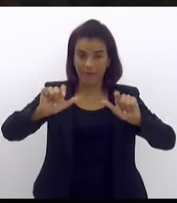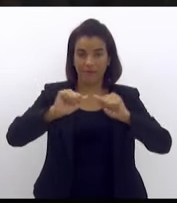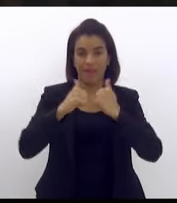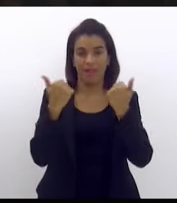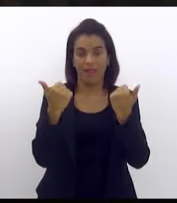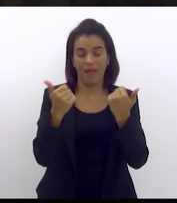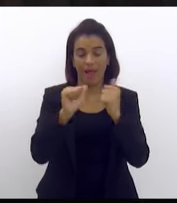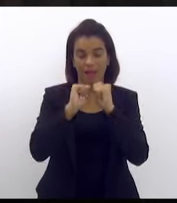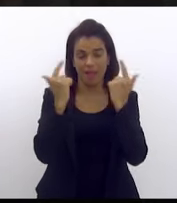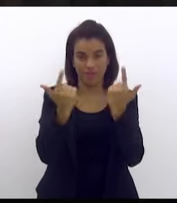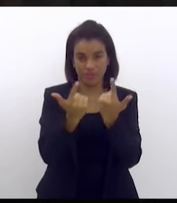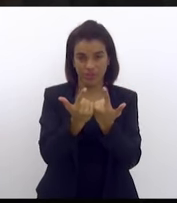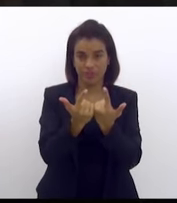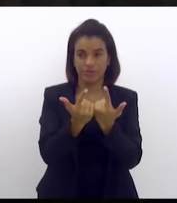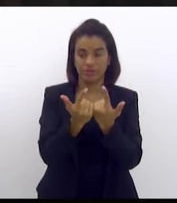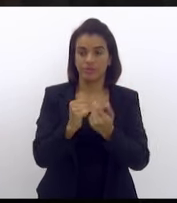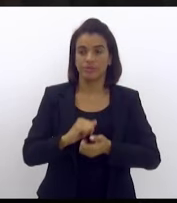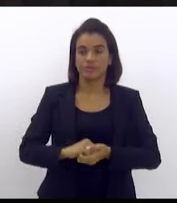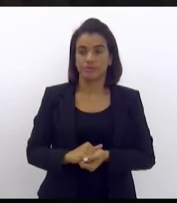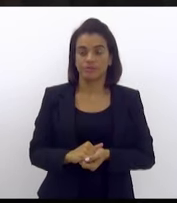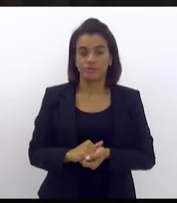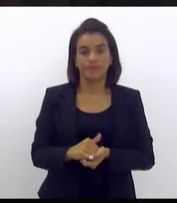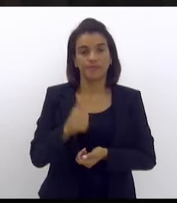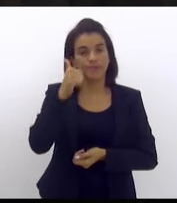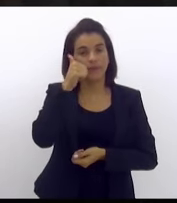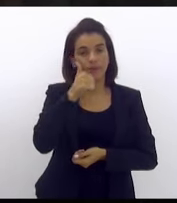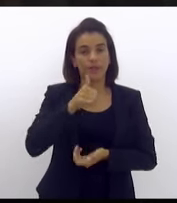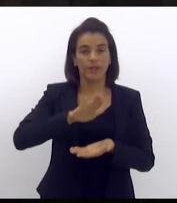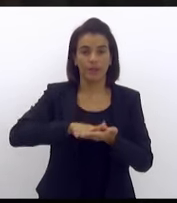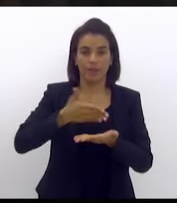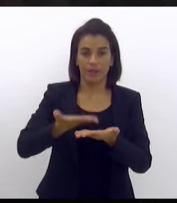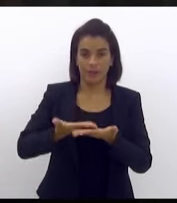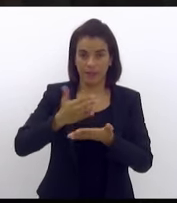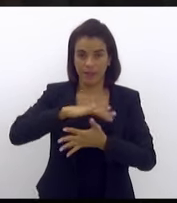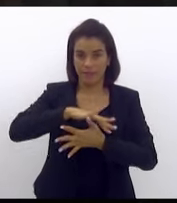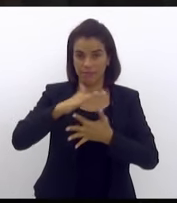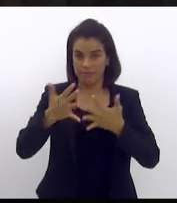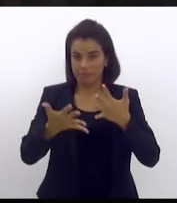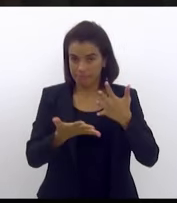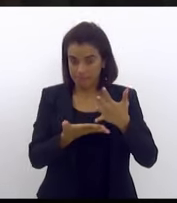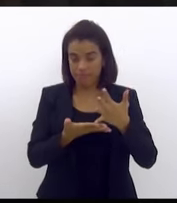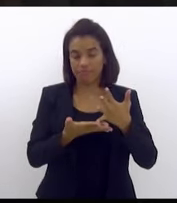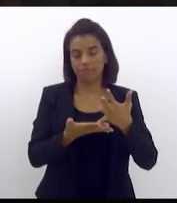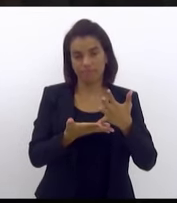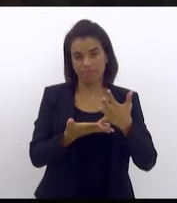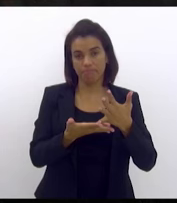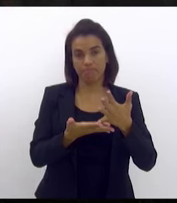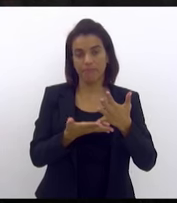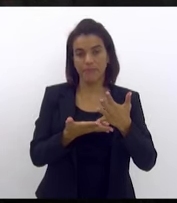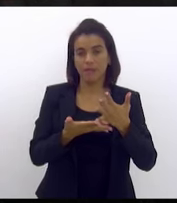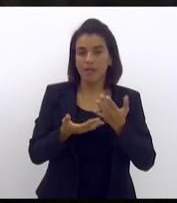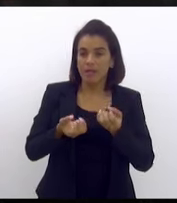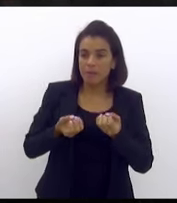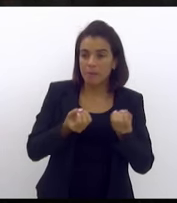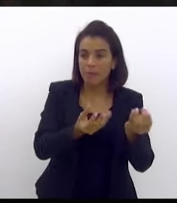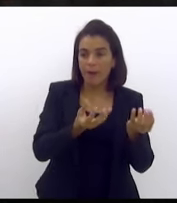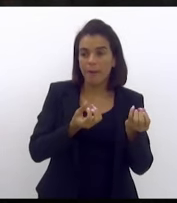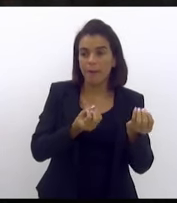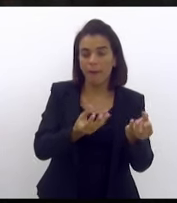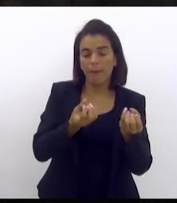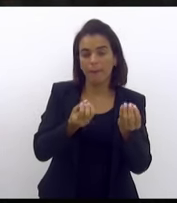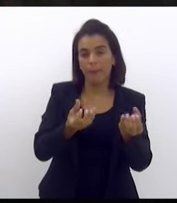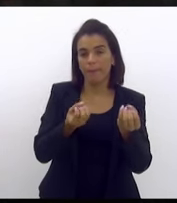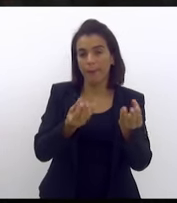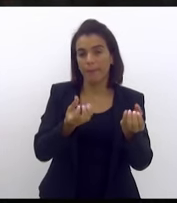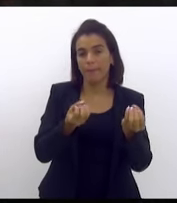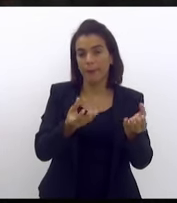Alerge e senhora intérprete da língua de Libras,